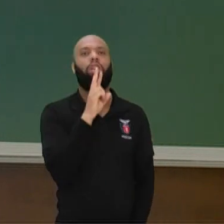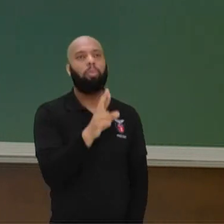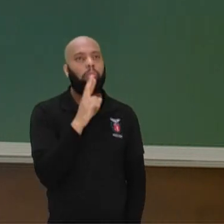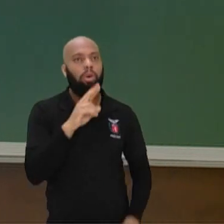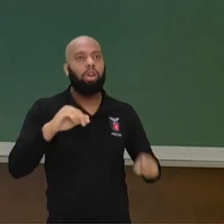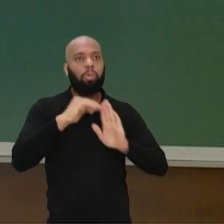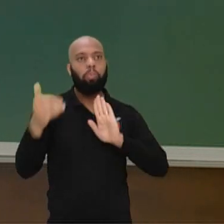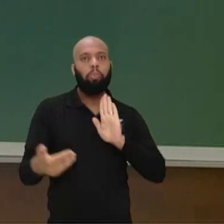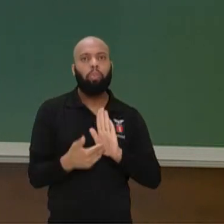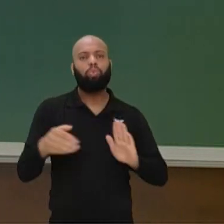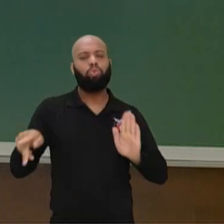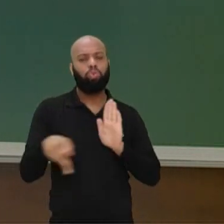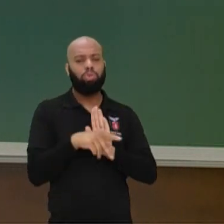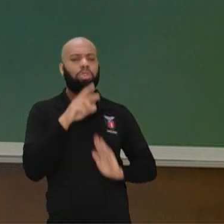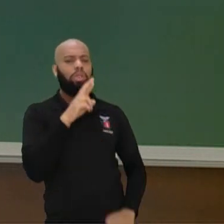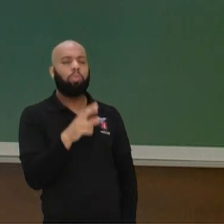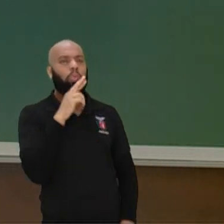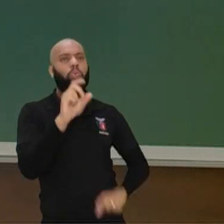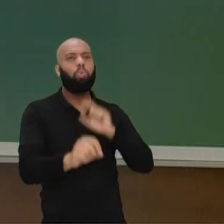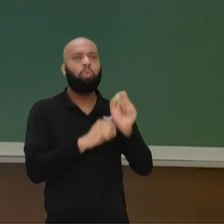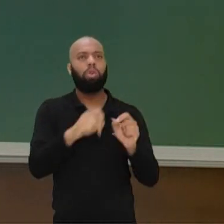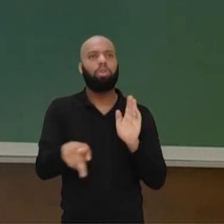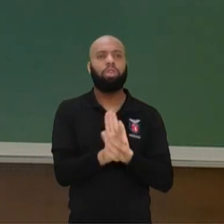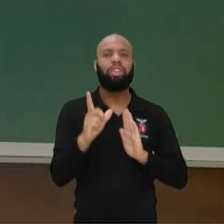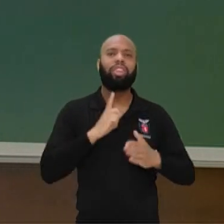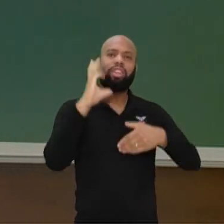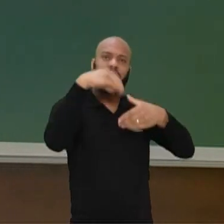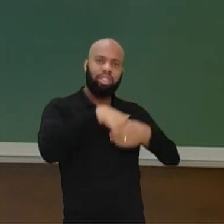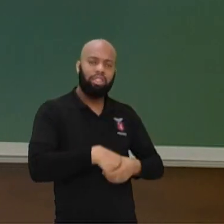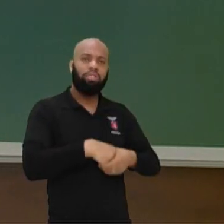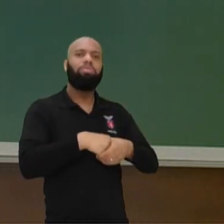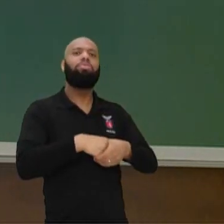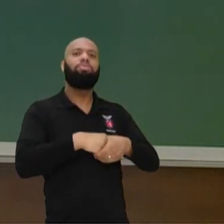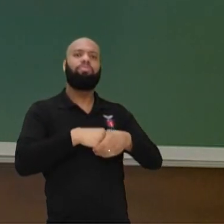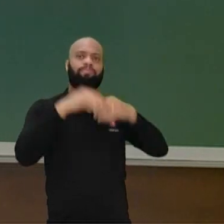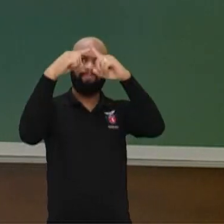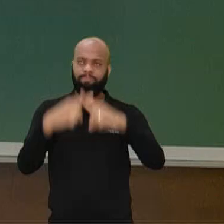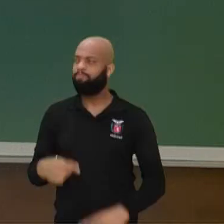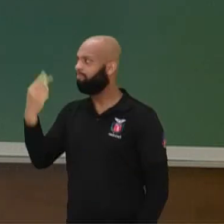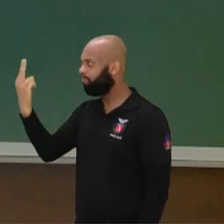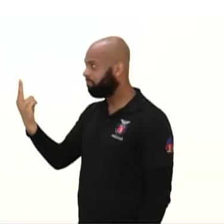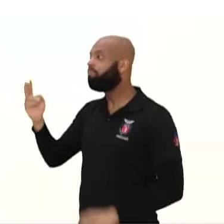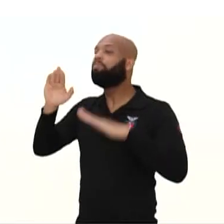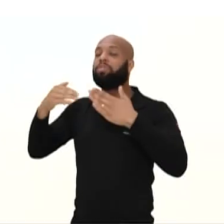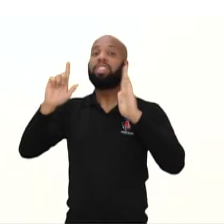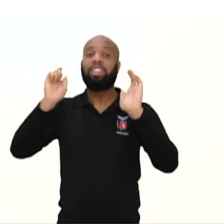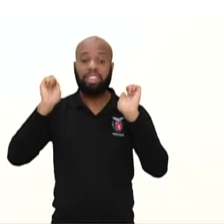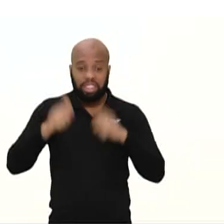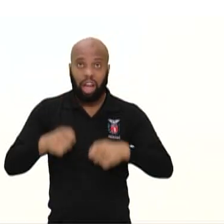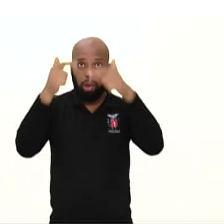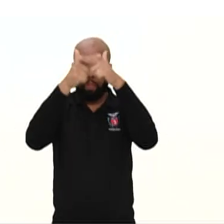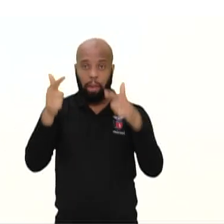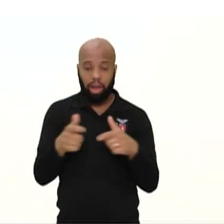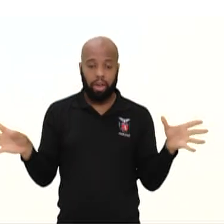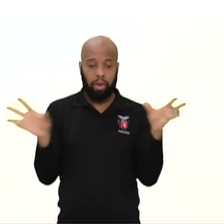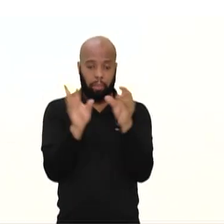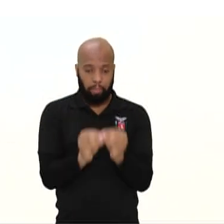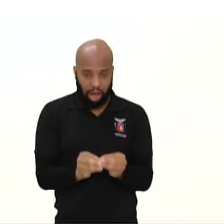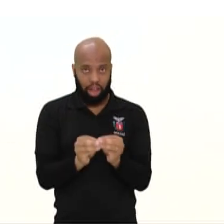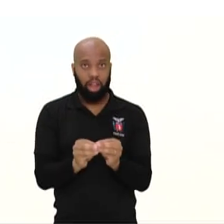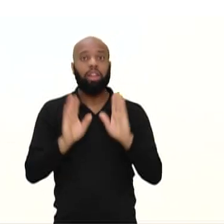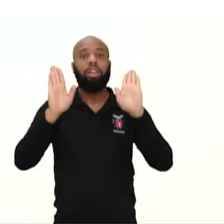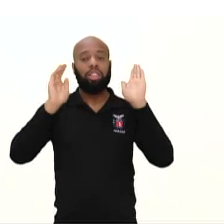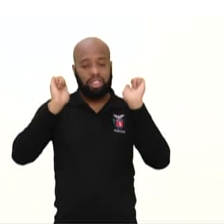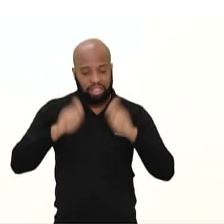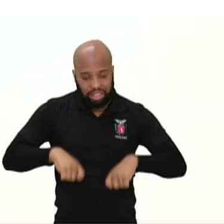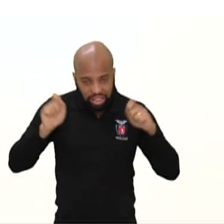os coeficientes desse resultado são múltiplos de 2. Então, nós vamos simplificar dividindo todos